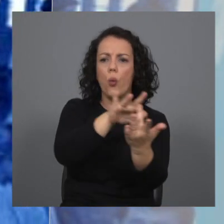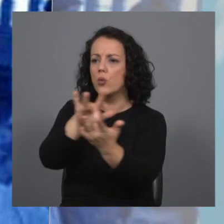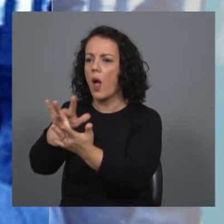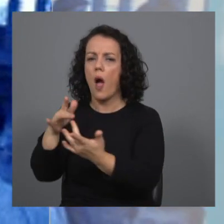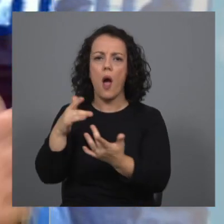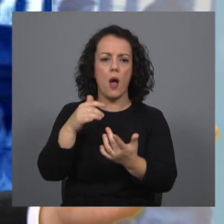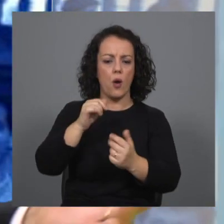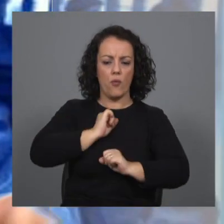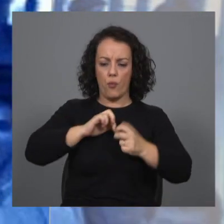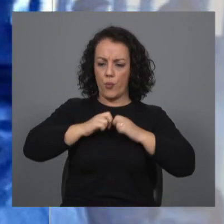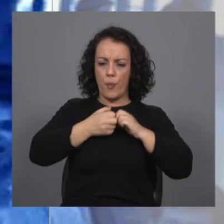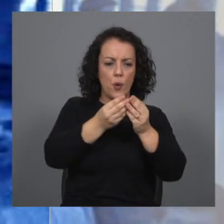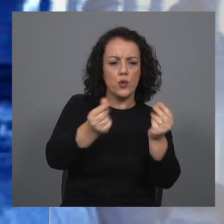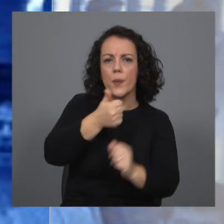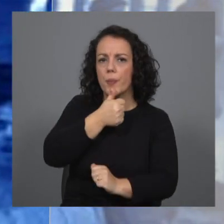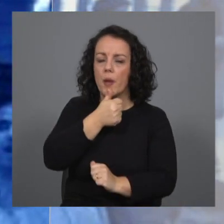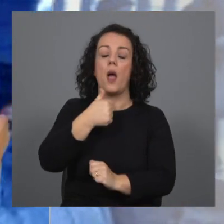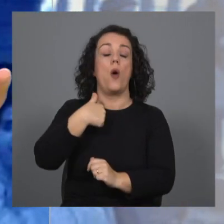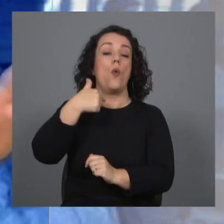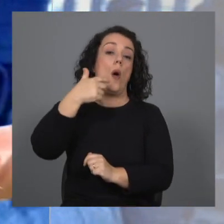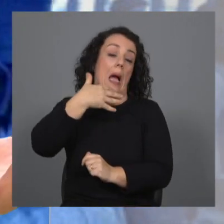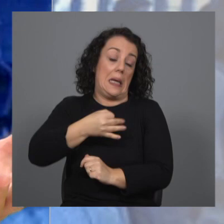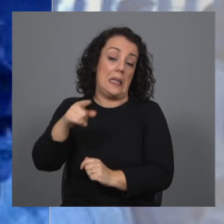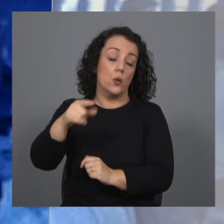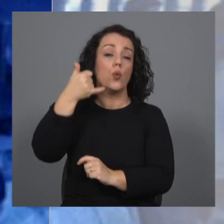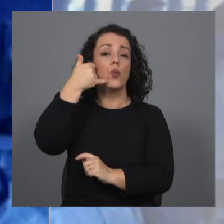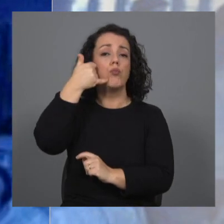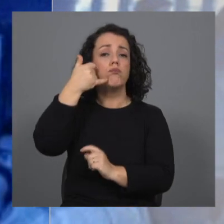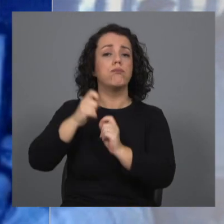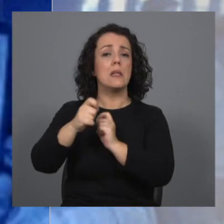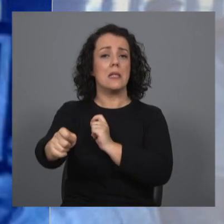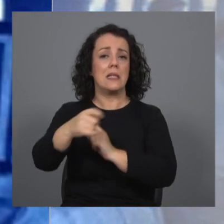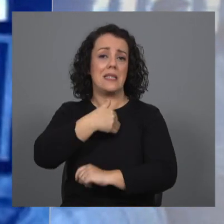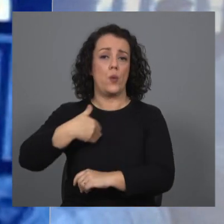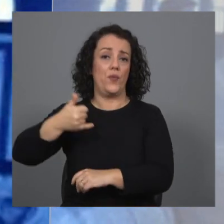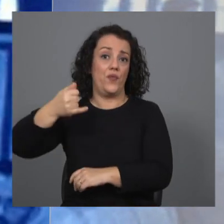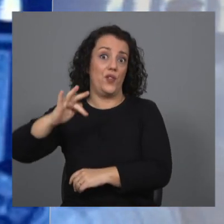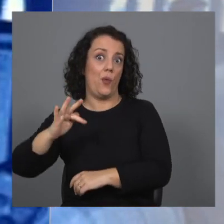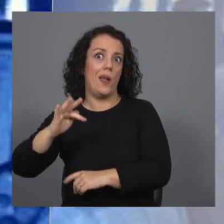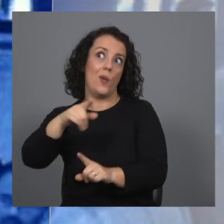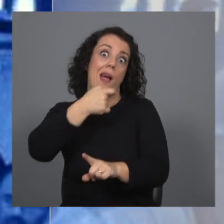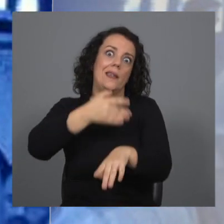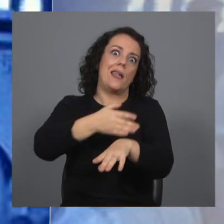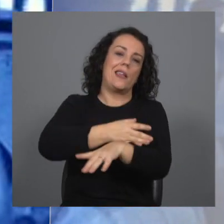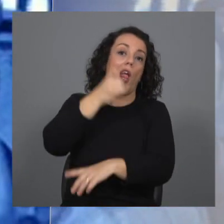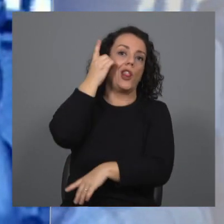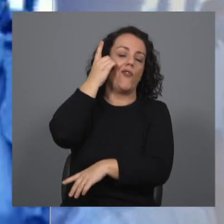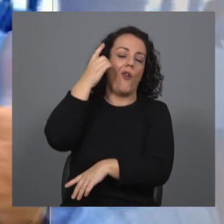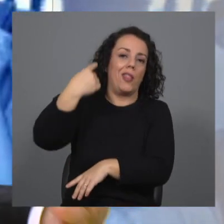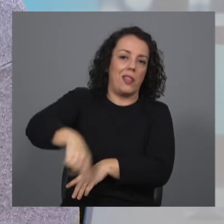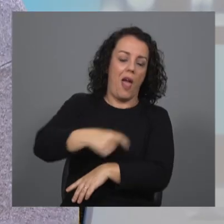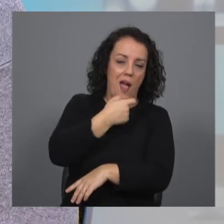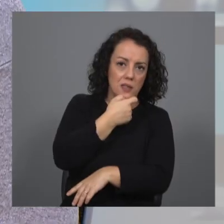resolver o seu problema? Acredito que através da linha Sul 24, se de facto tiver um telefone, começa logo desde aí, mas depois